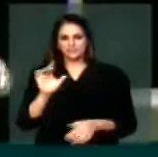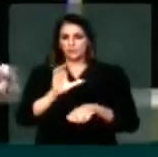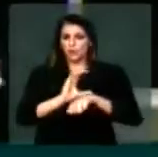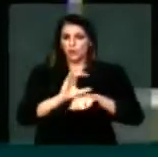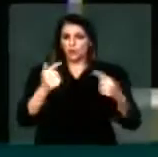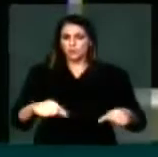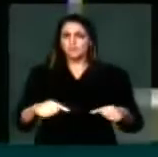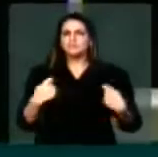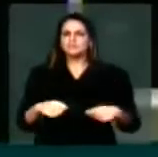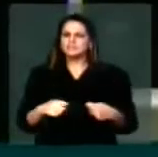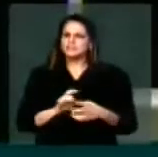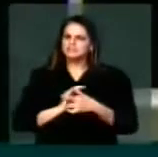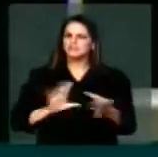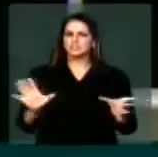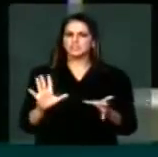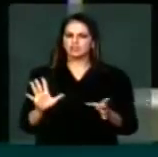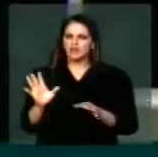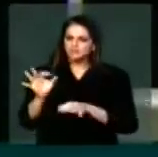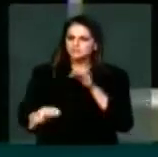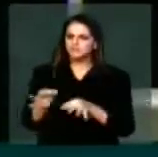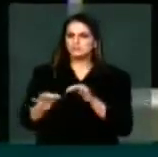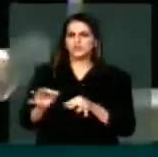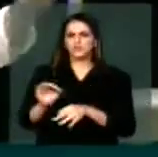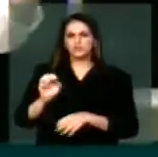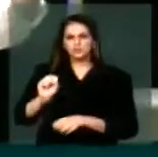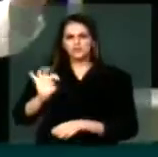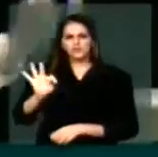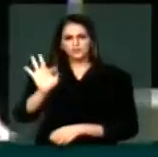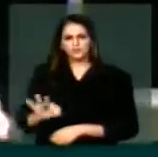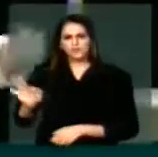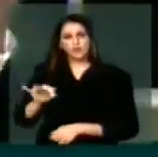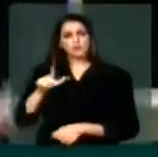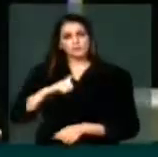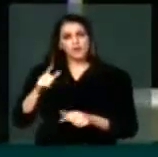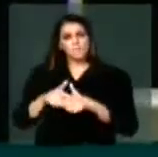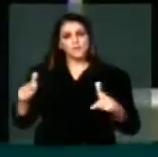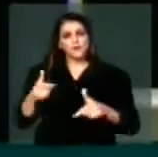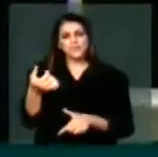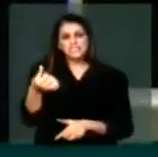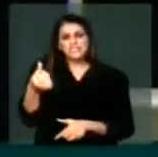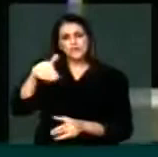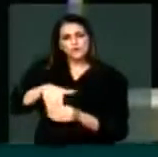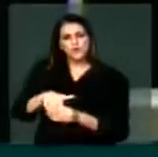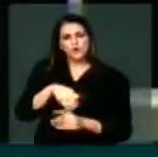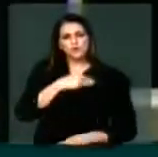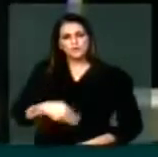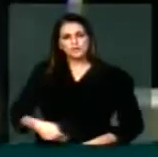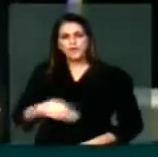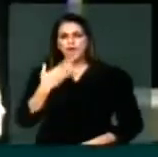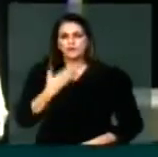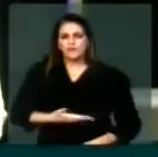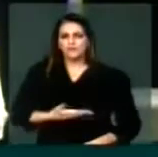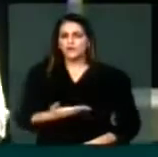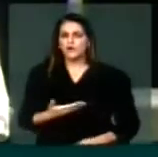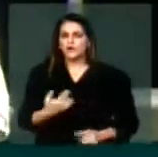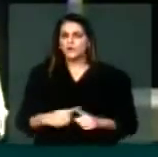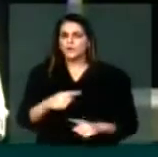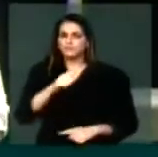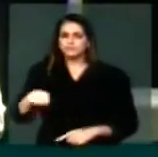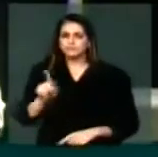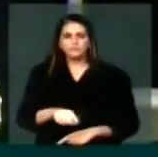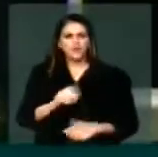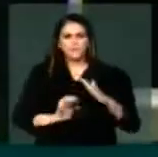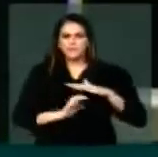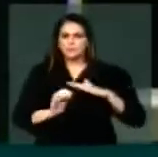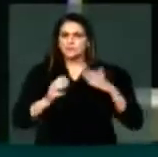devolva o seu voto ao Pleno do Supremo Tribunal Federal, onde já temos maioria de 6 votos de ministros que vedam a participação